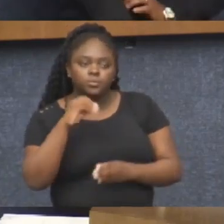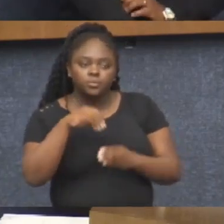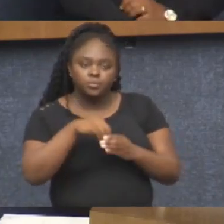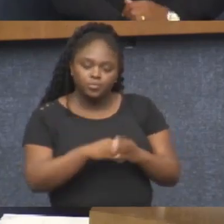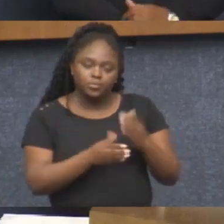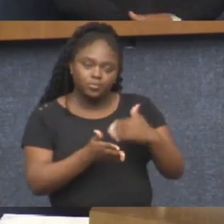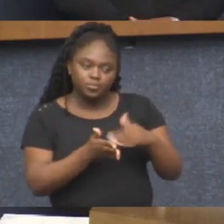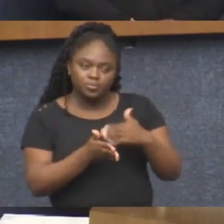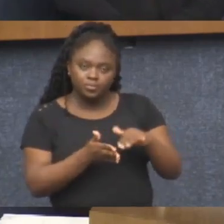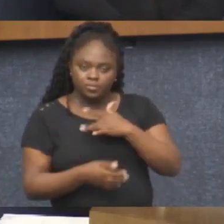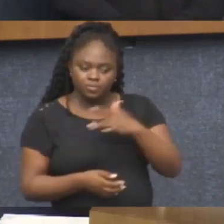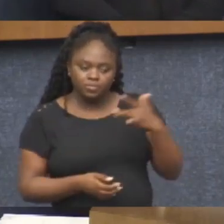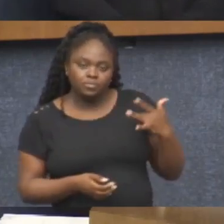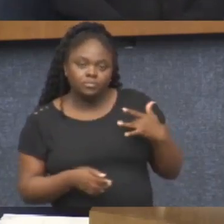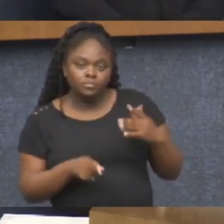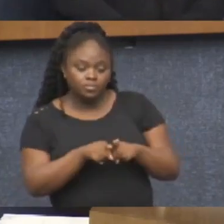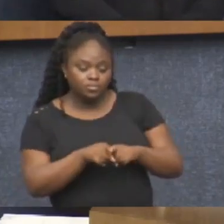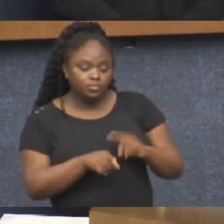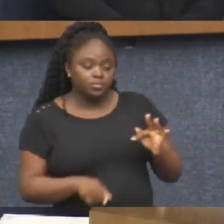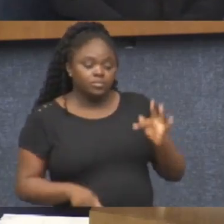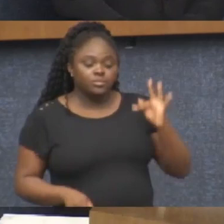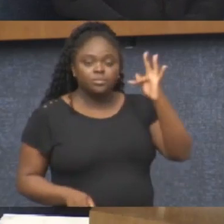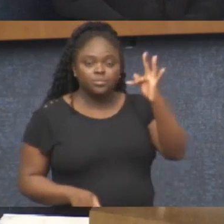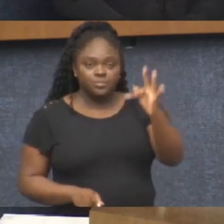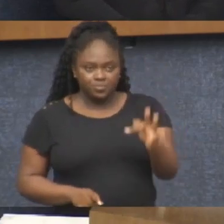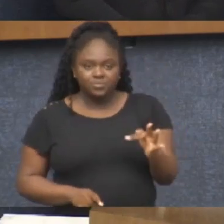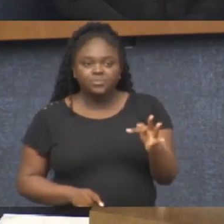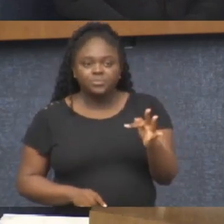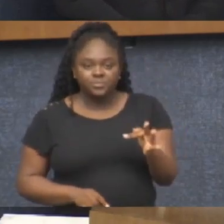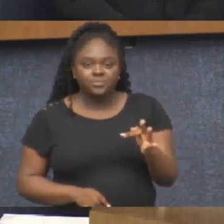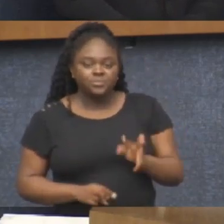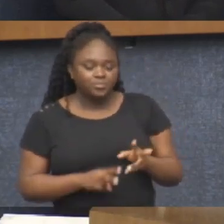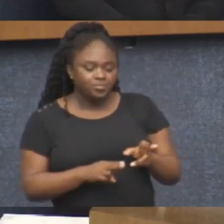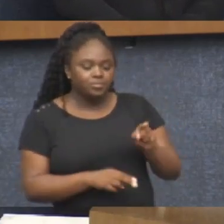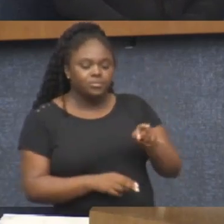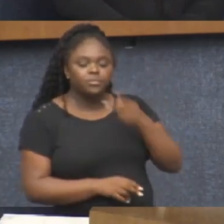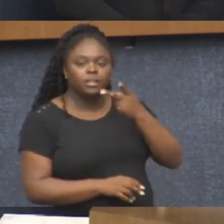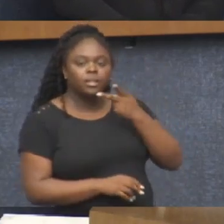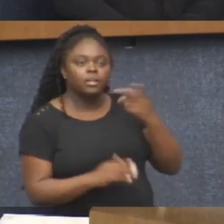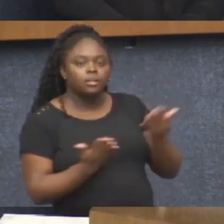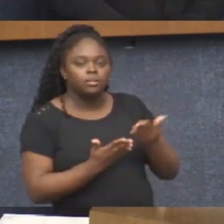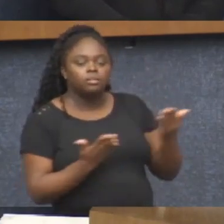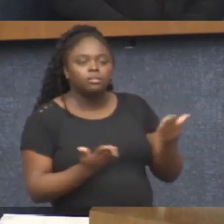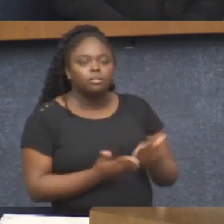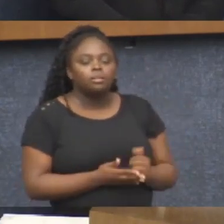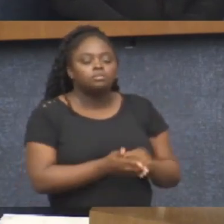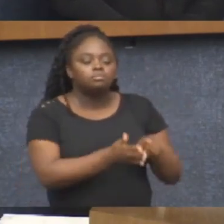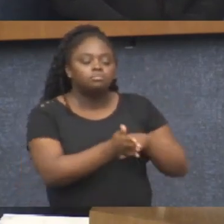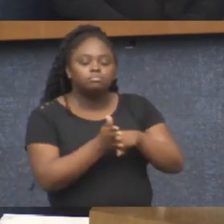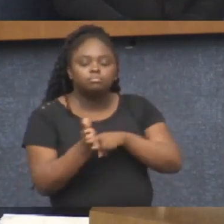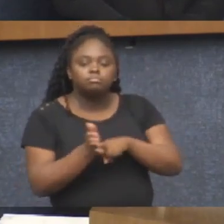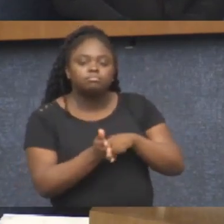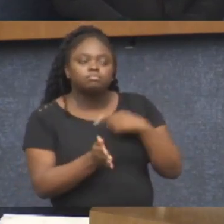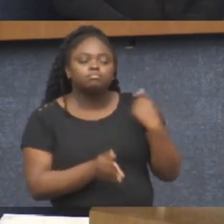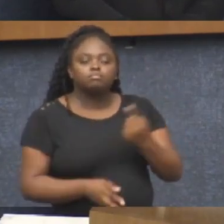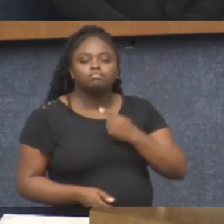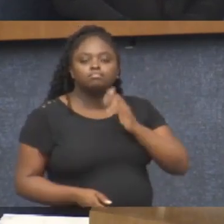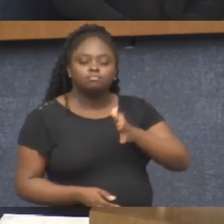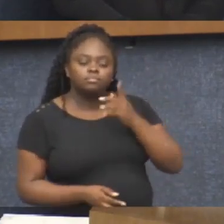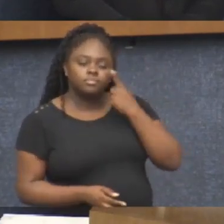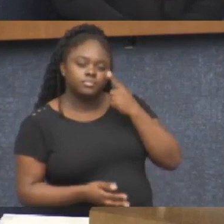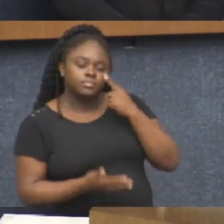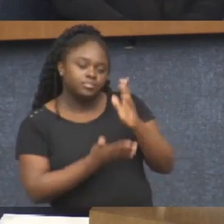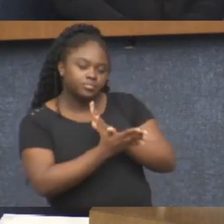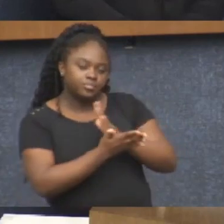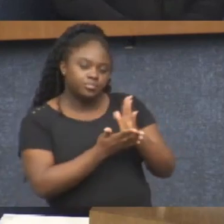nossa Secretaria de Saúde, para dentro da nossa estrutura. Gregório e Luiz colocaram agora exatamente dados que a gente, né, já viu em